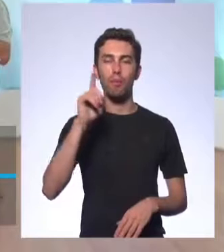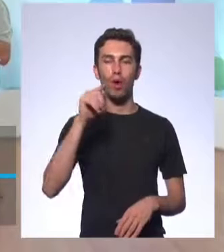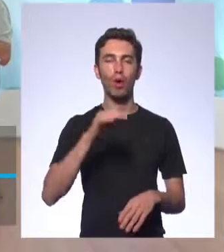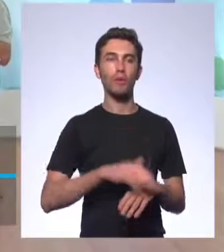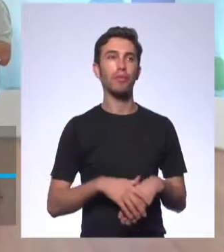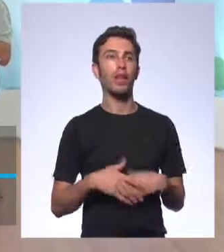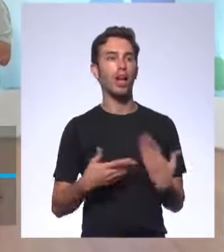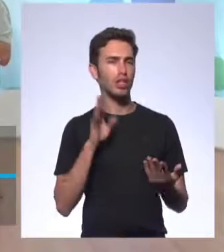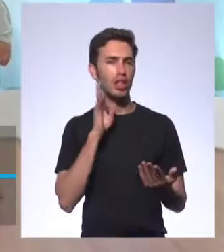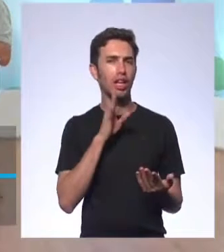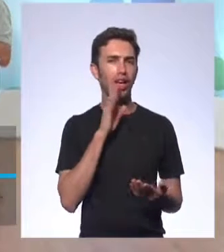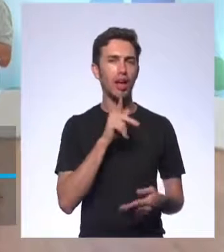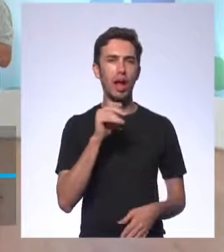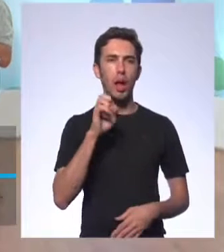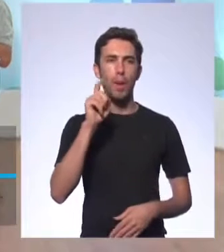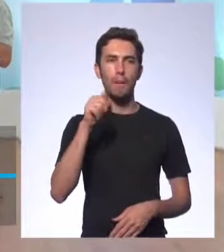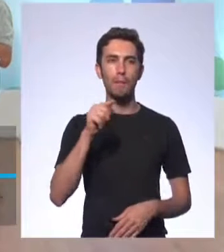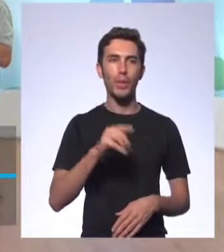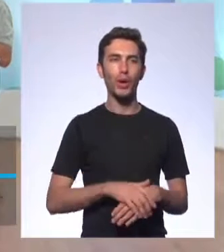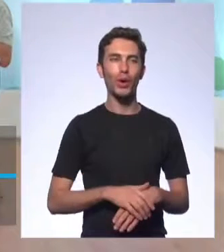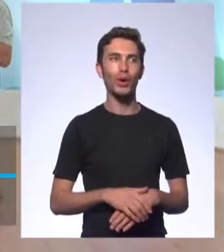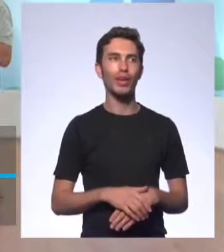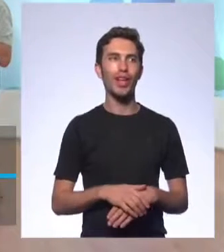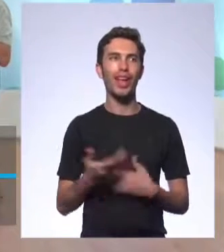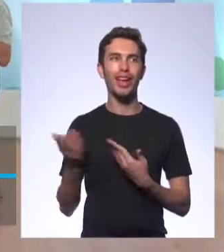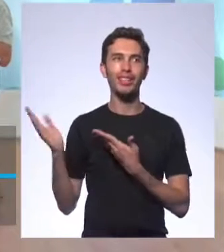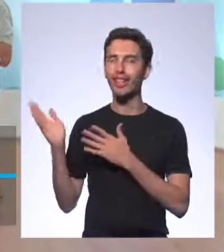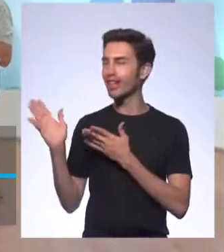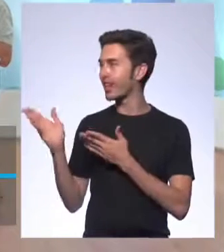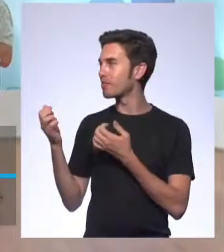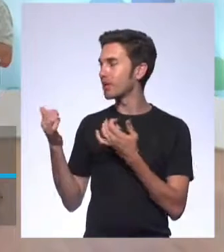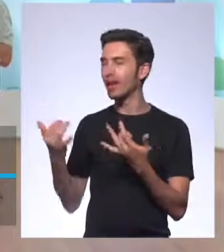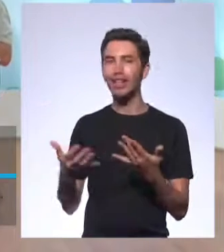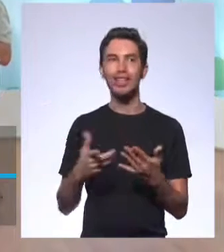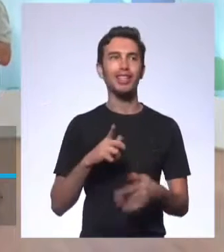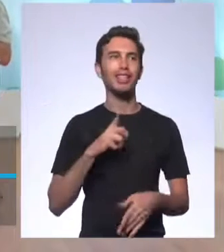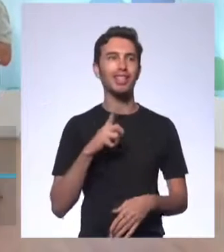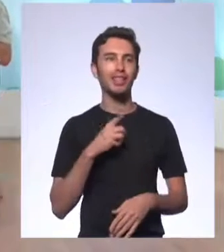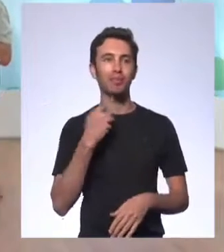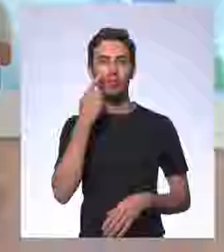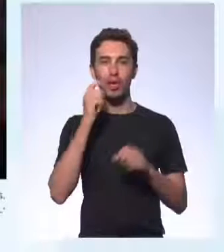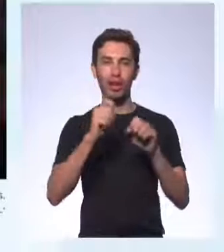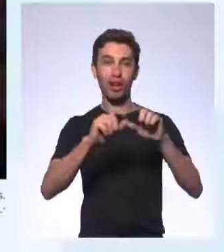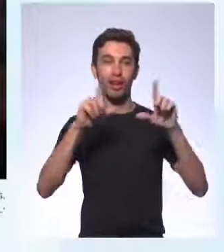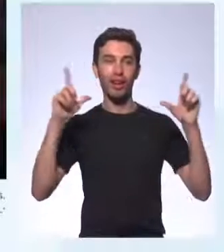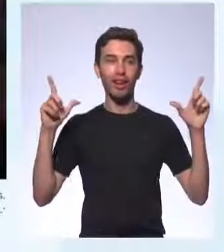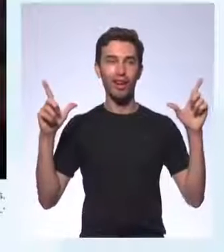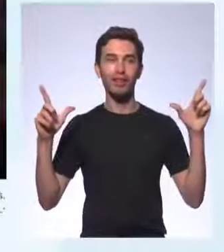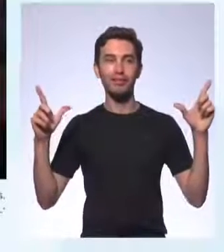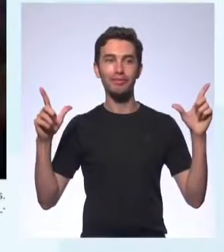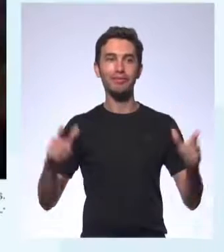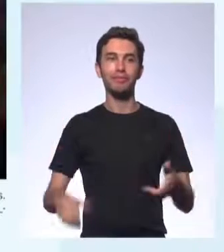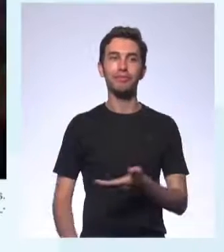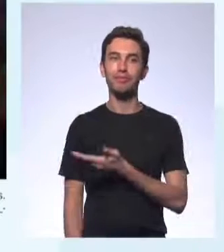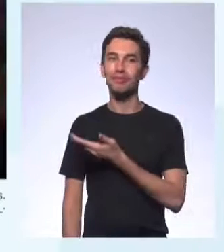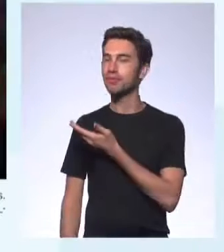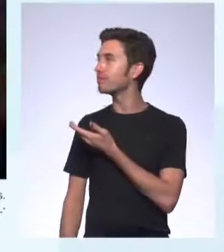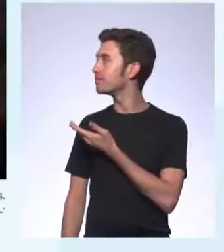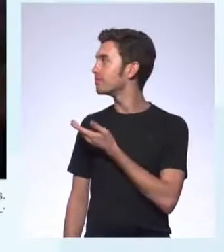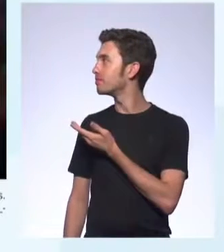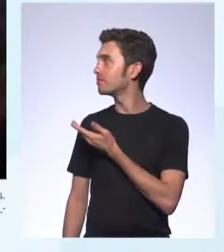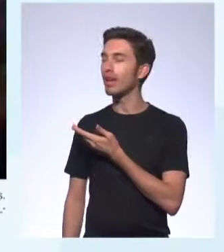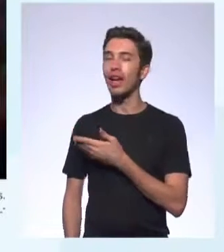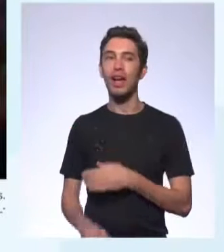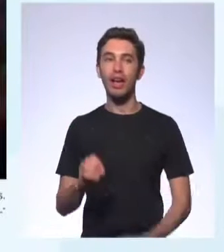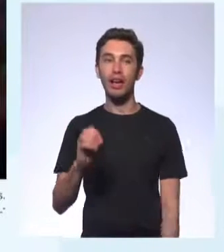boa ideia. Já está dando spoiler, né? Já está aparecendo aqui já. Então, não tem problema, coloca na tela aí, ó, olha só. Você tem aí, eu estava falando de